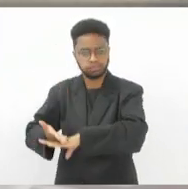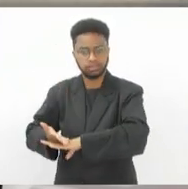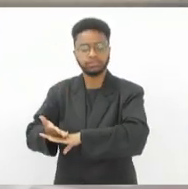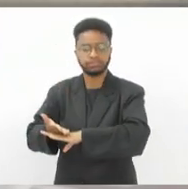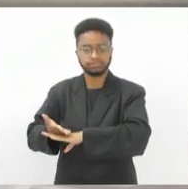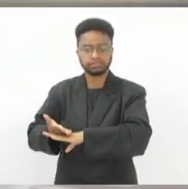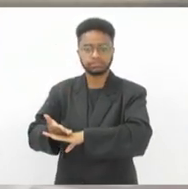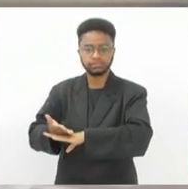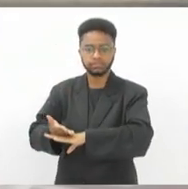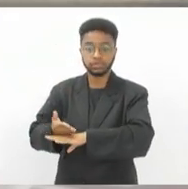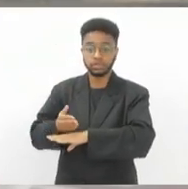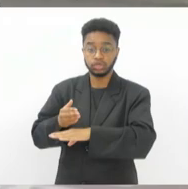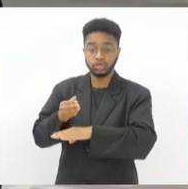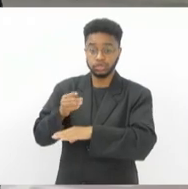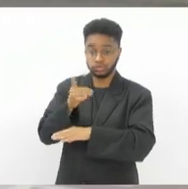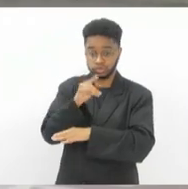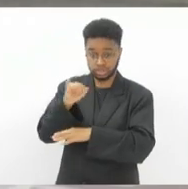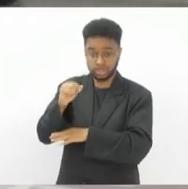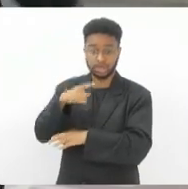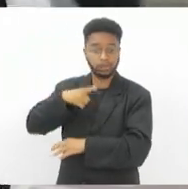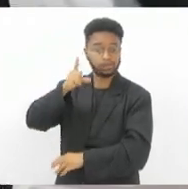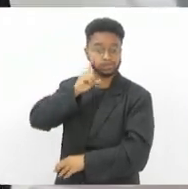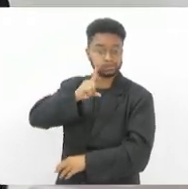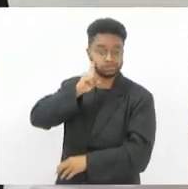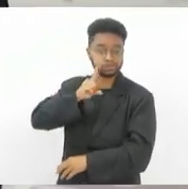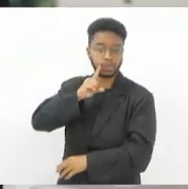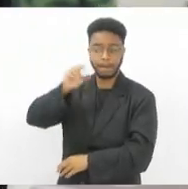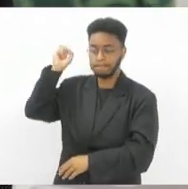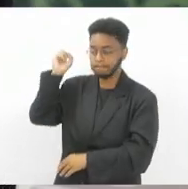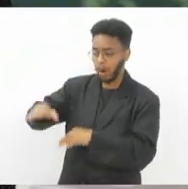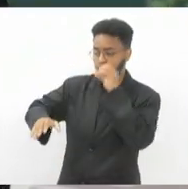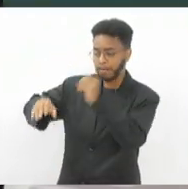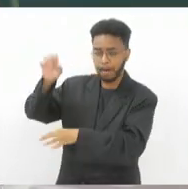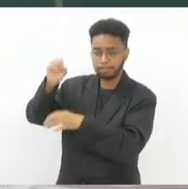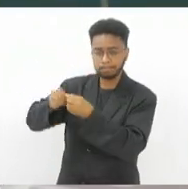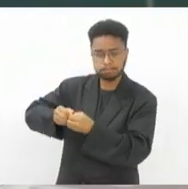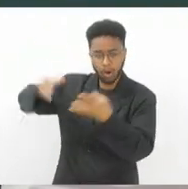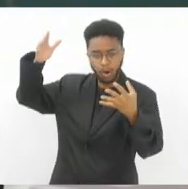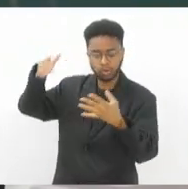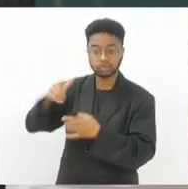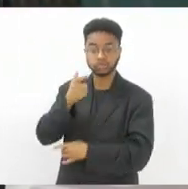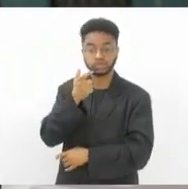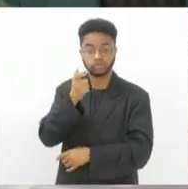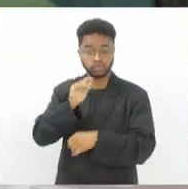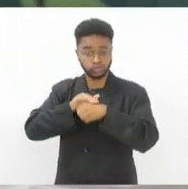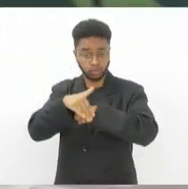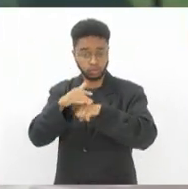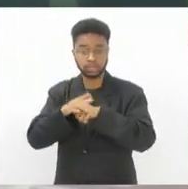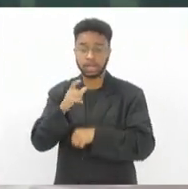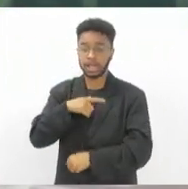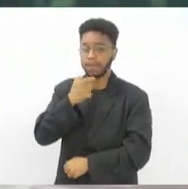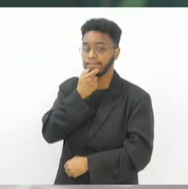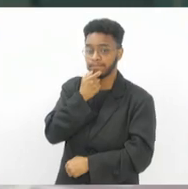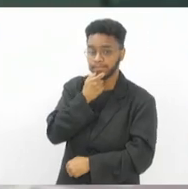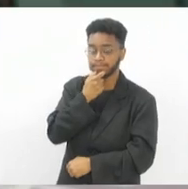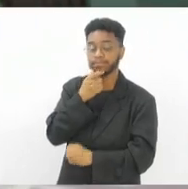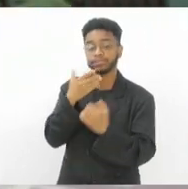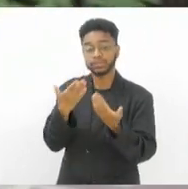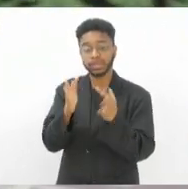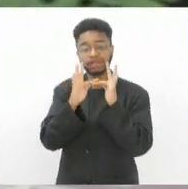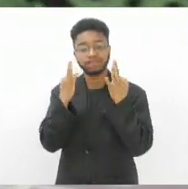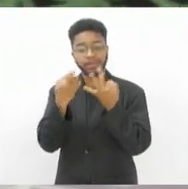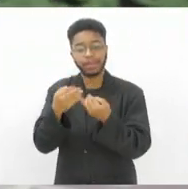De dia eram os americanos, de noite vinham os ingleses. A família tinha que